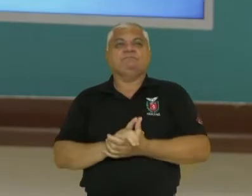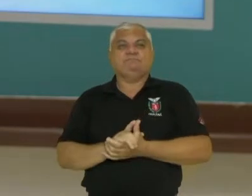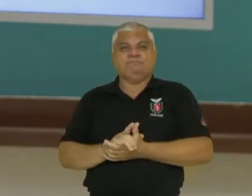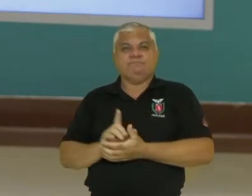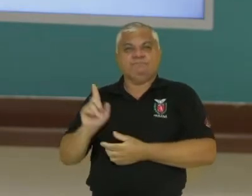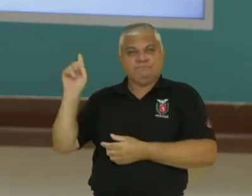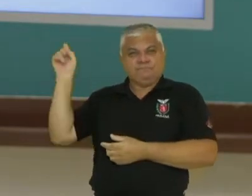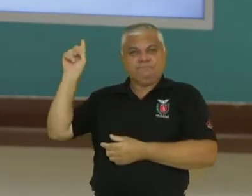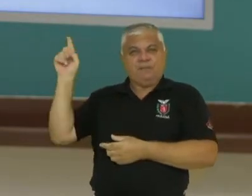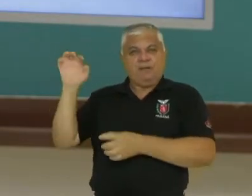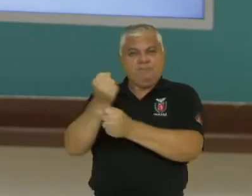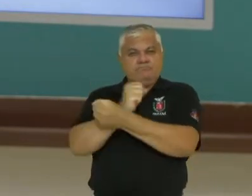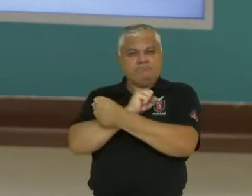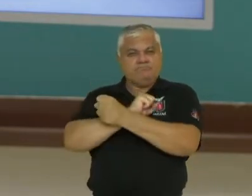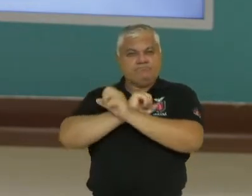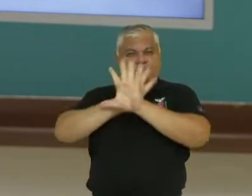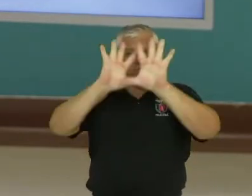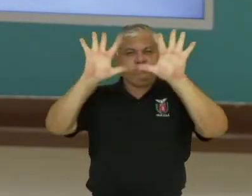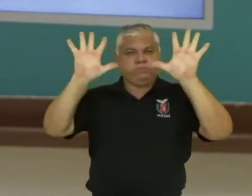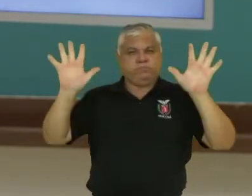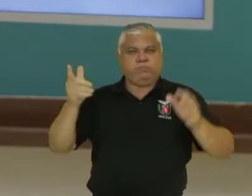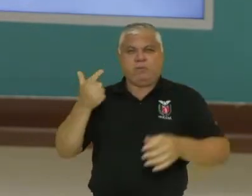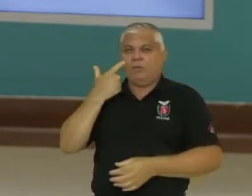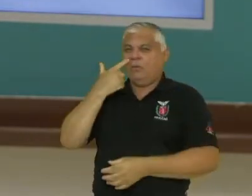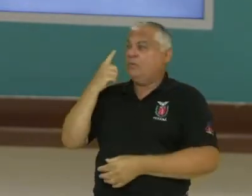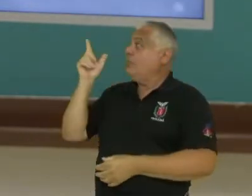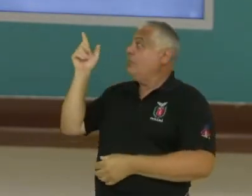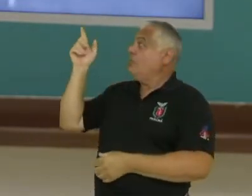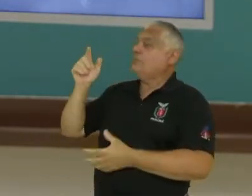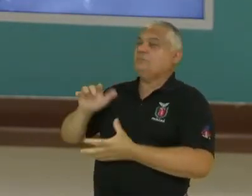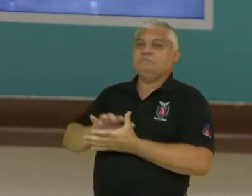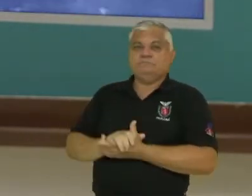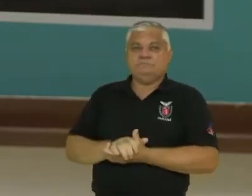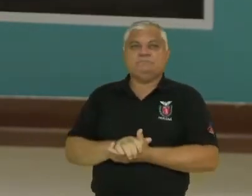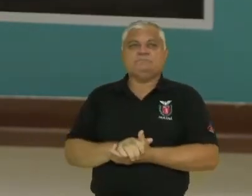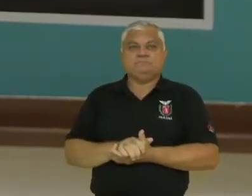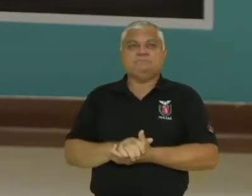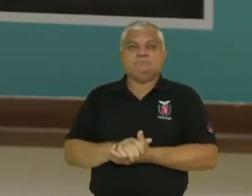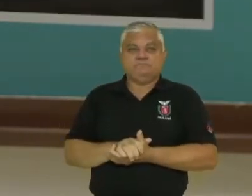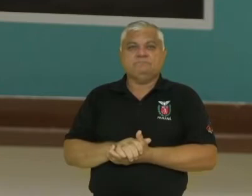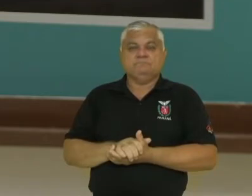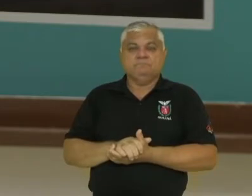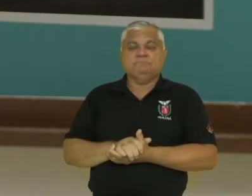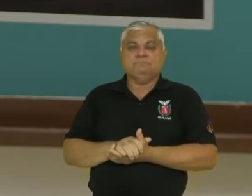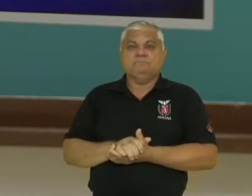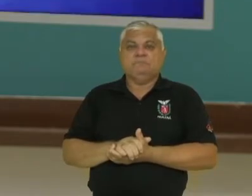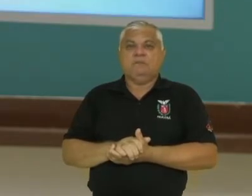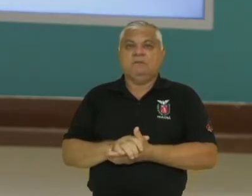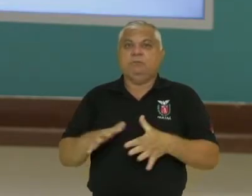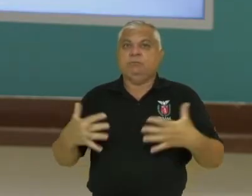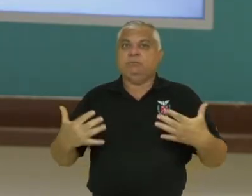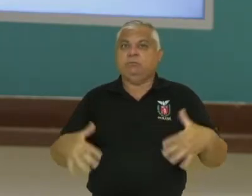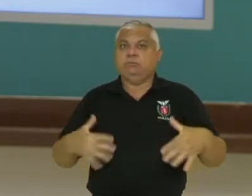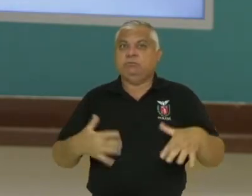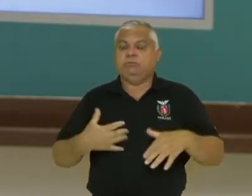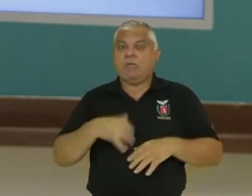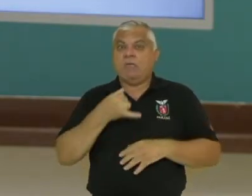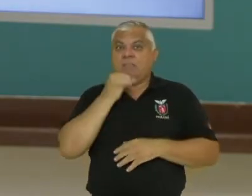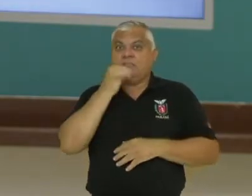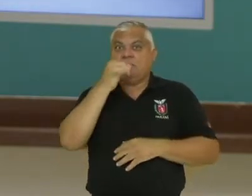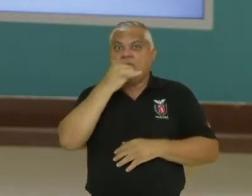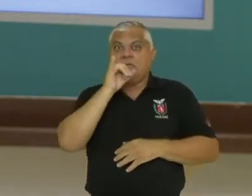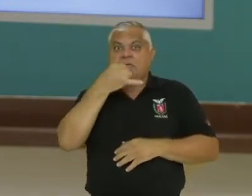novamente essa estrela com a sua explosão, essa animação, que mostra a grande quantidade de energia